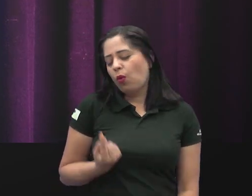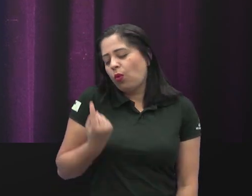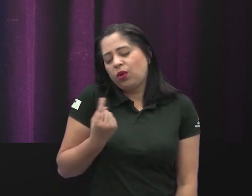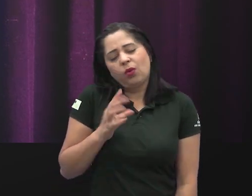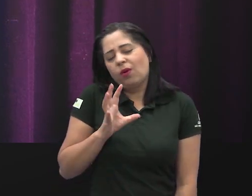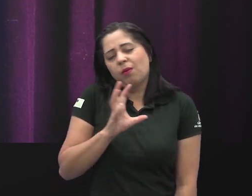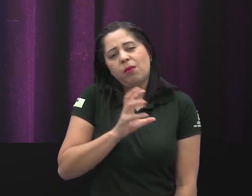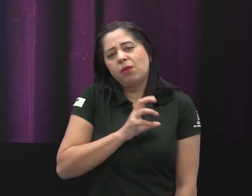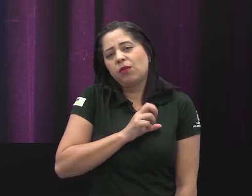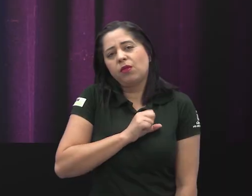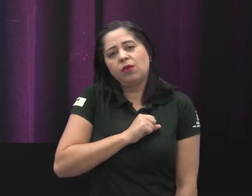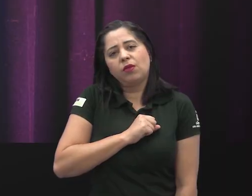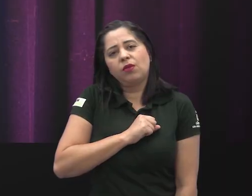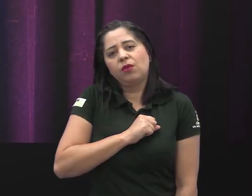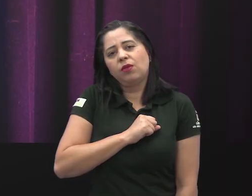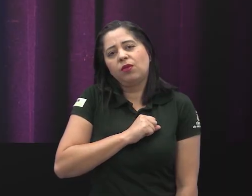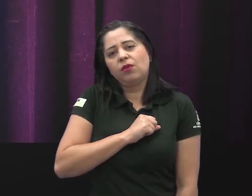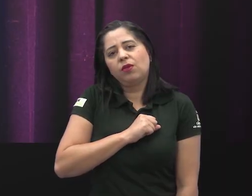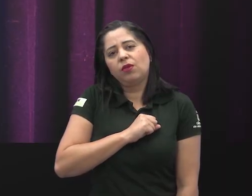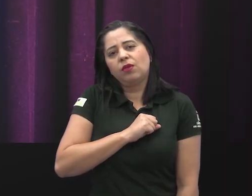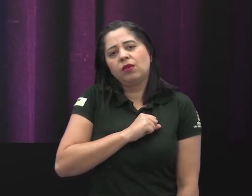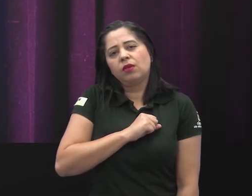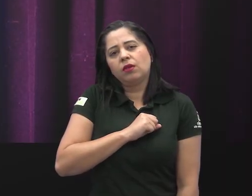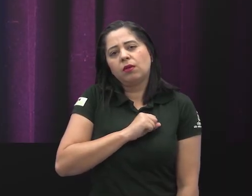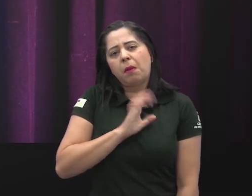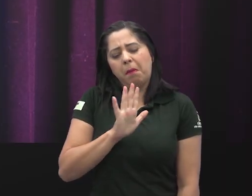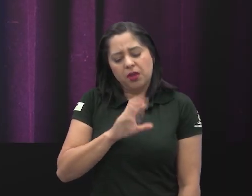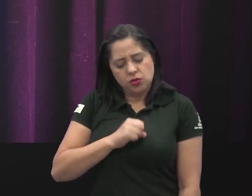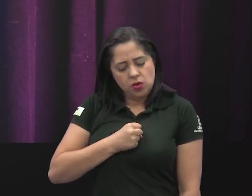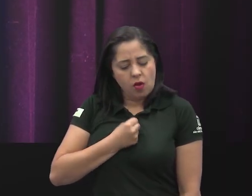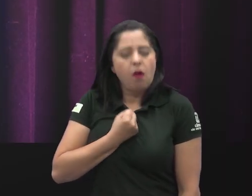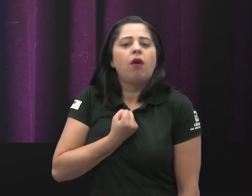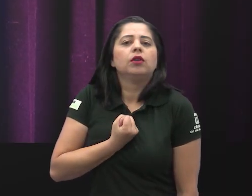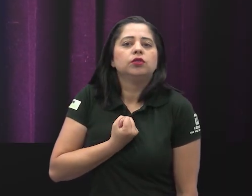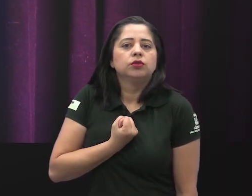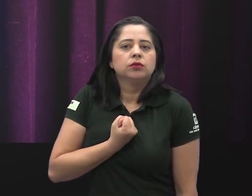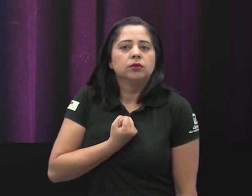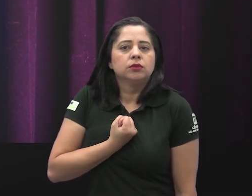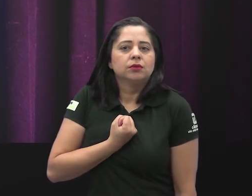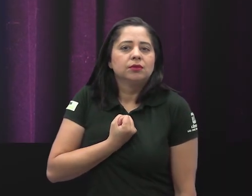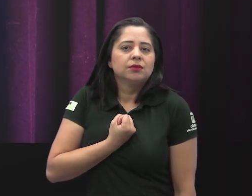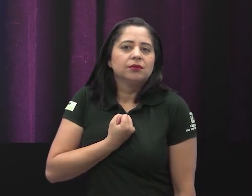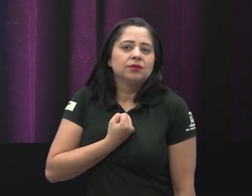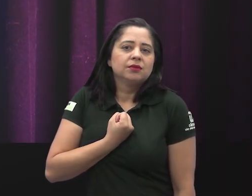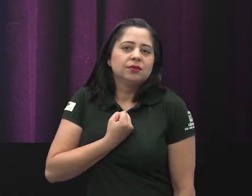Meu único amor nasceu do meu único ódio.